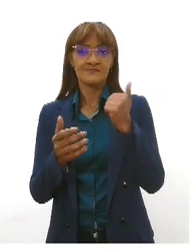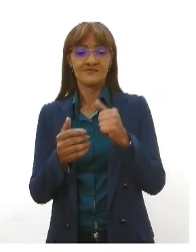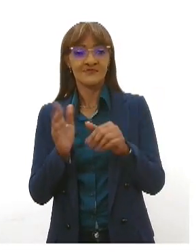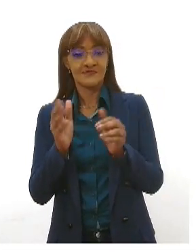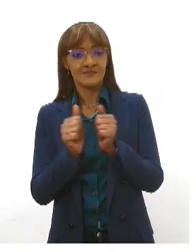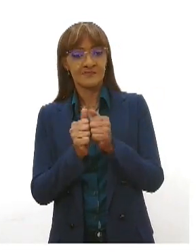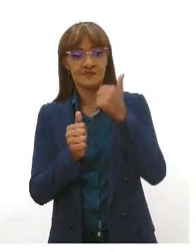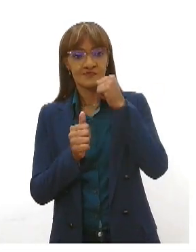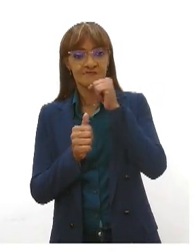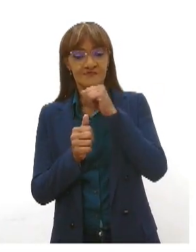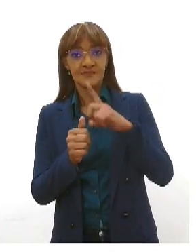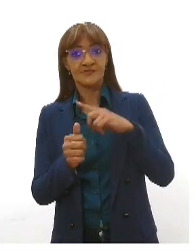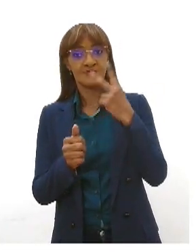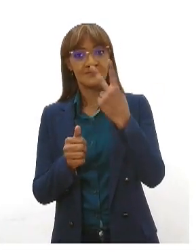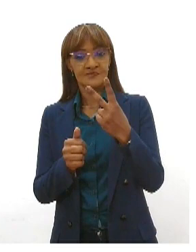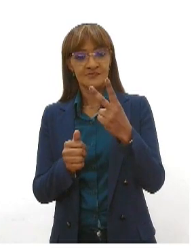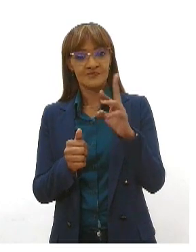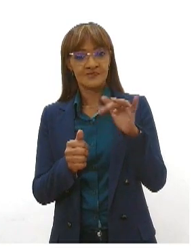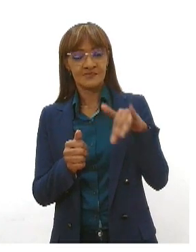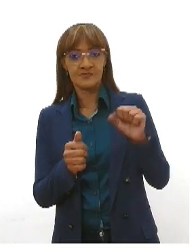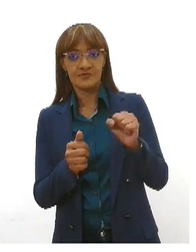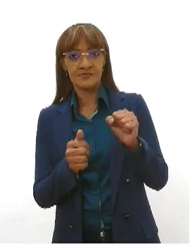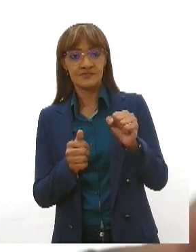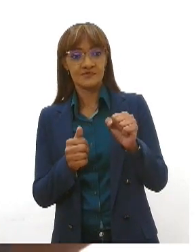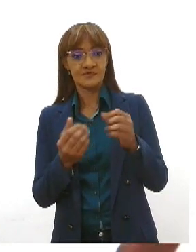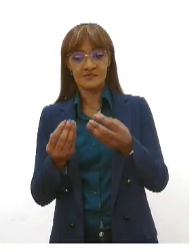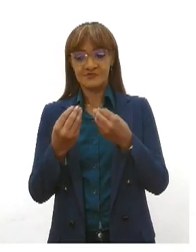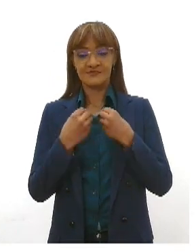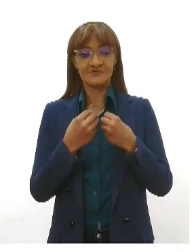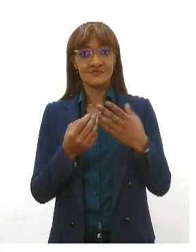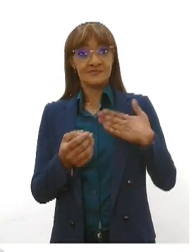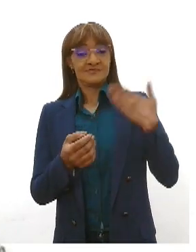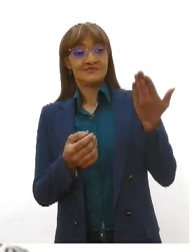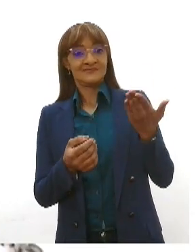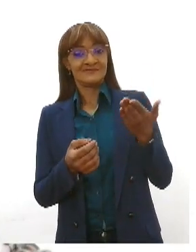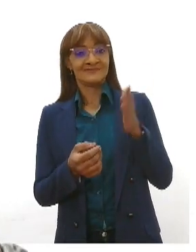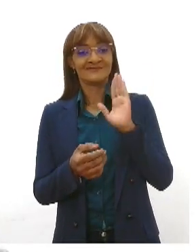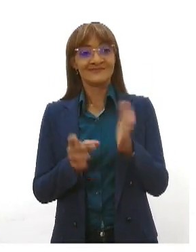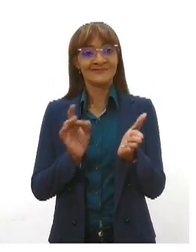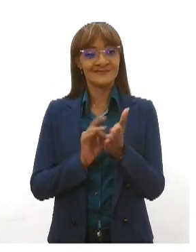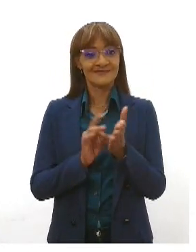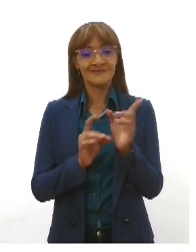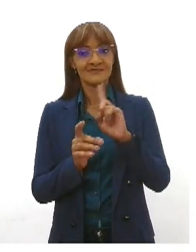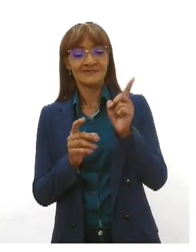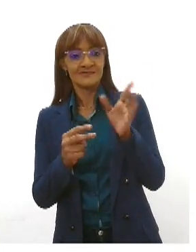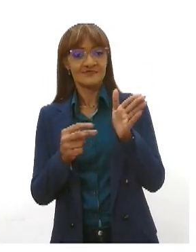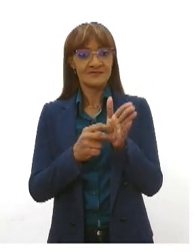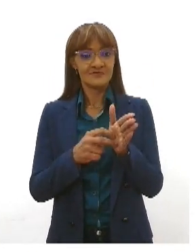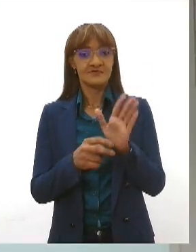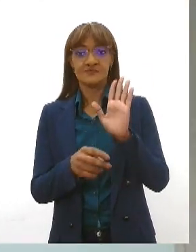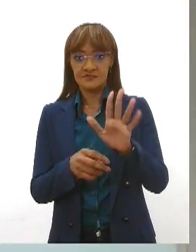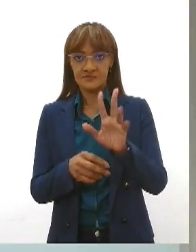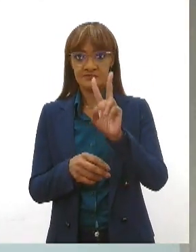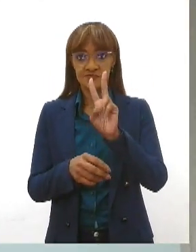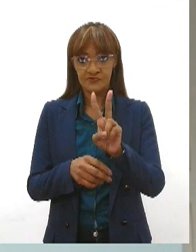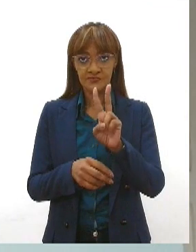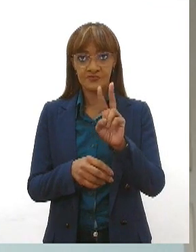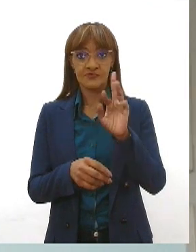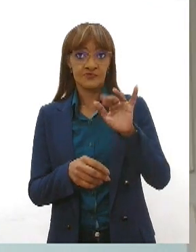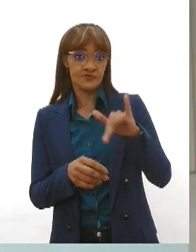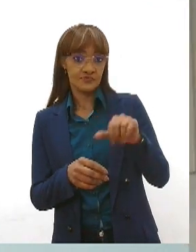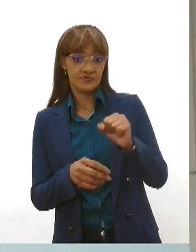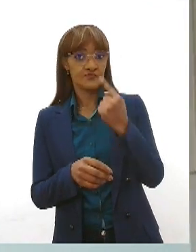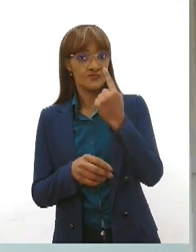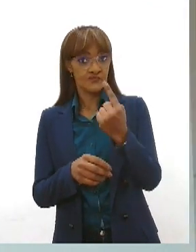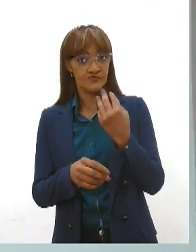dois rins, um é seu. E eu disse, para ser besta, não vou precisar de rins, não, eu quero o carregador. Aí ele disse, não, se Deus me deu dois rins, um é seu. Para o coordenador